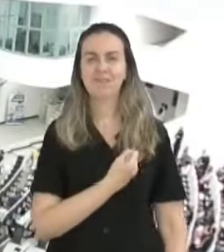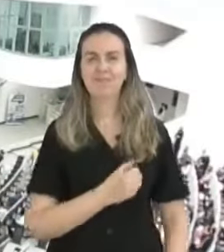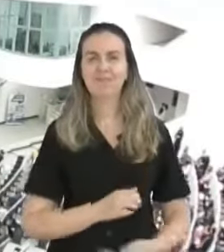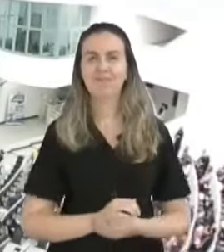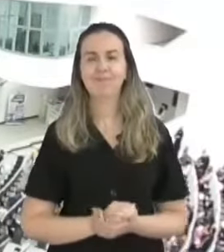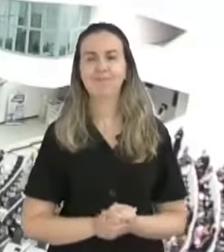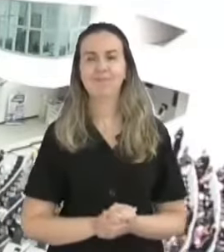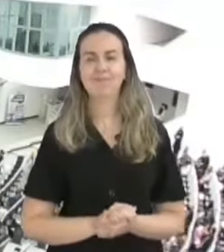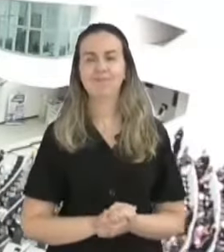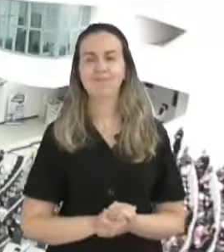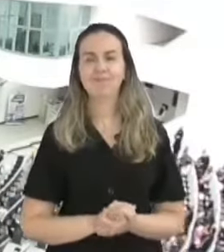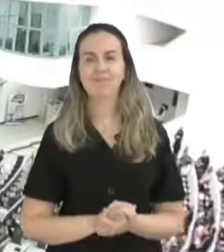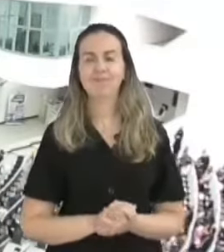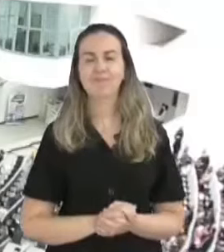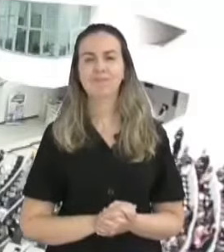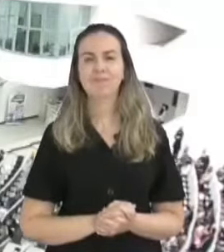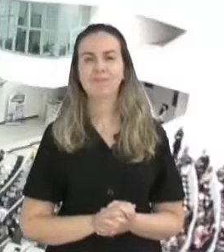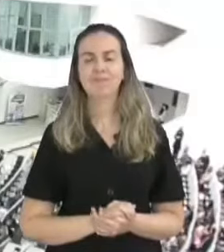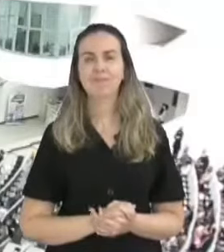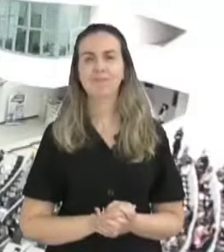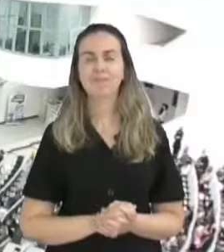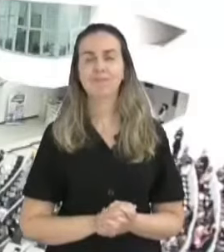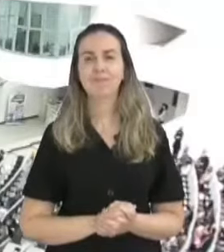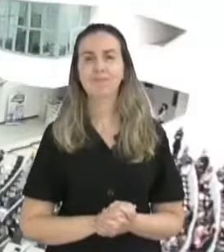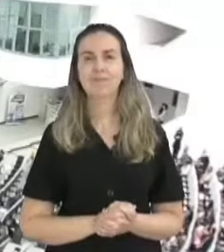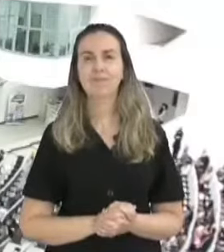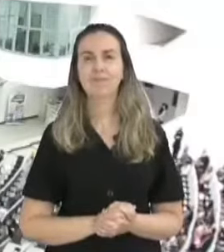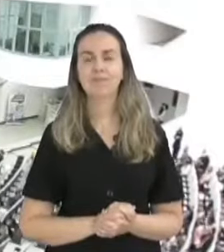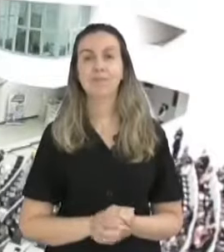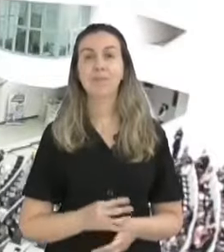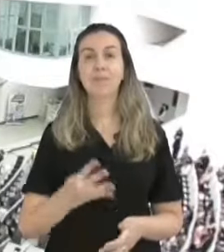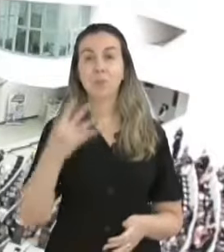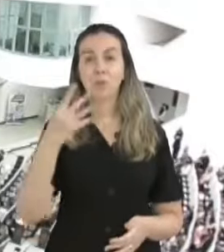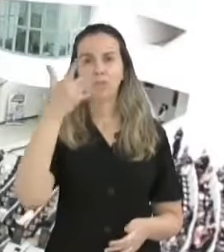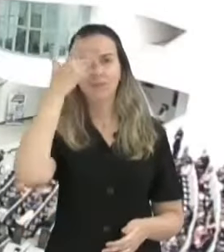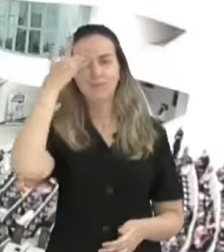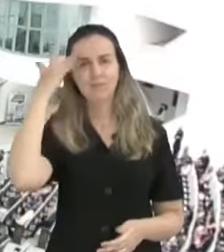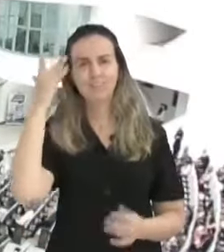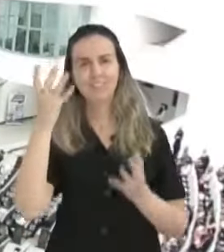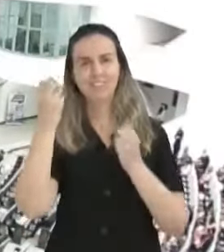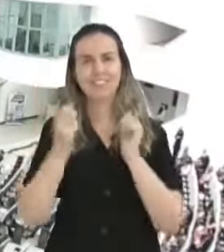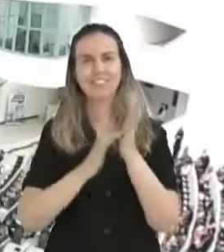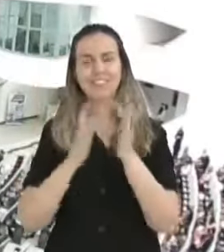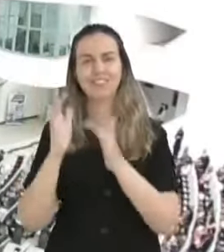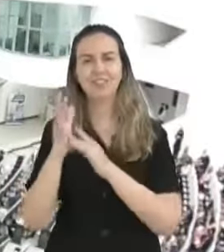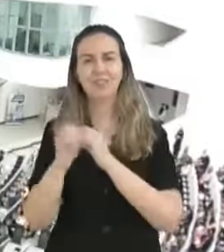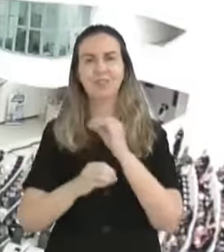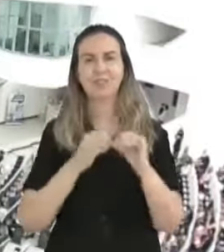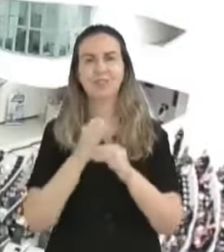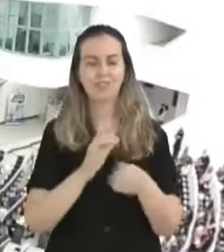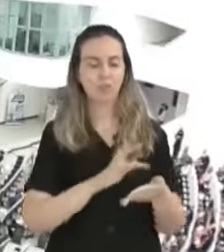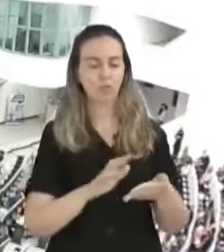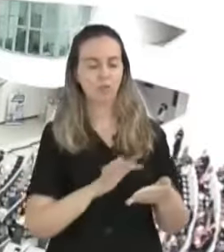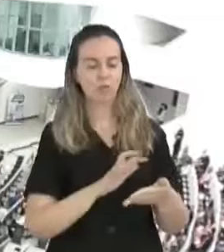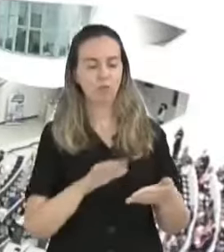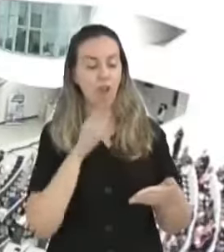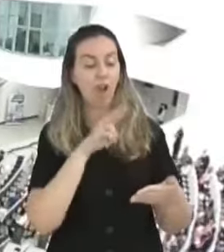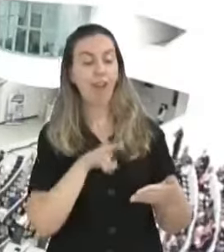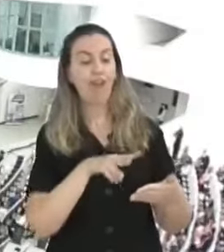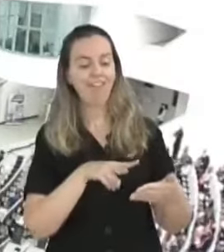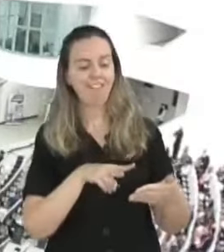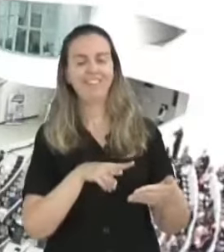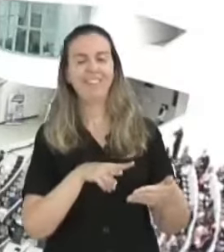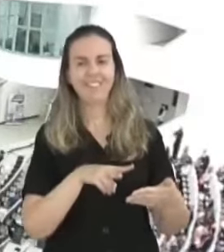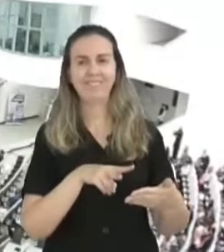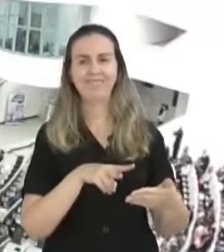maravilhas! O pastor Netinho está dizendo que mais quatro pessoas aceitaram a Cristo pelas